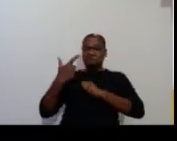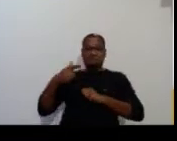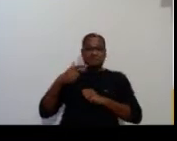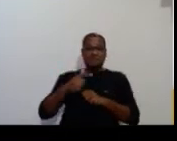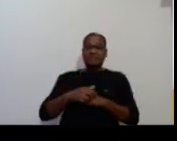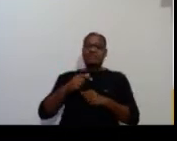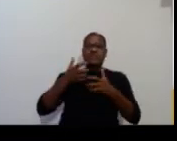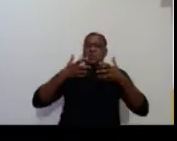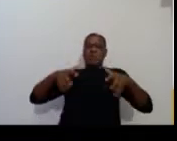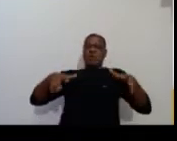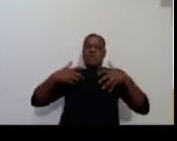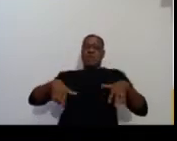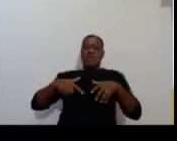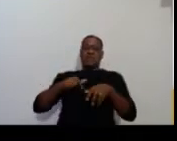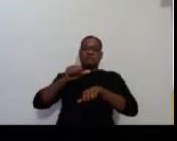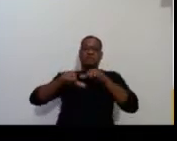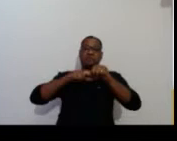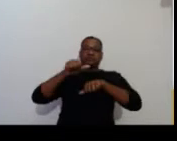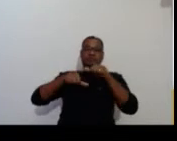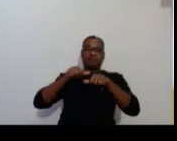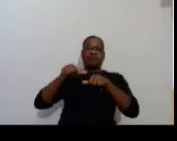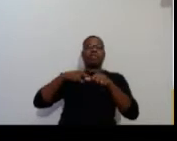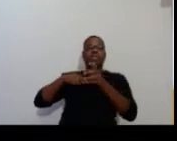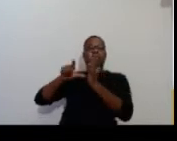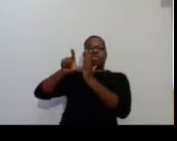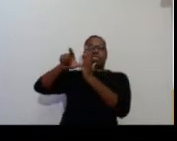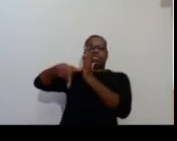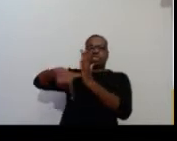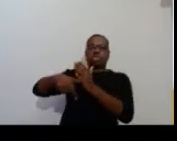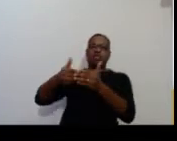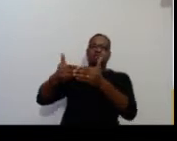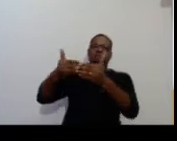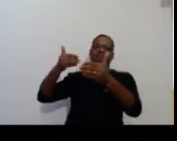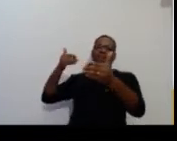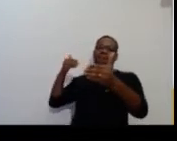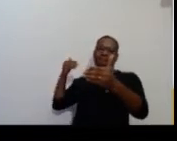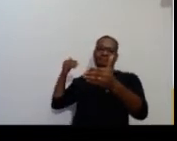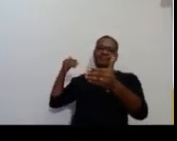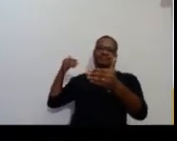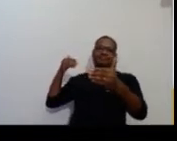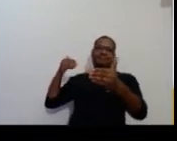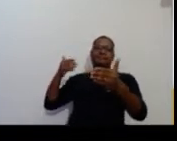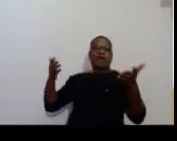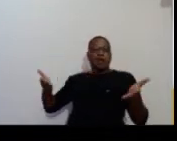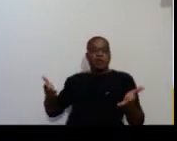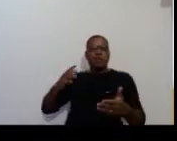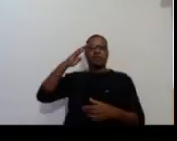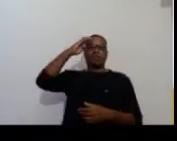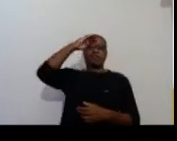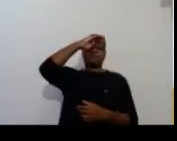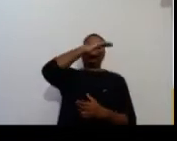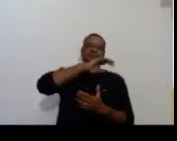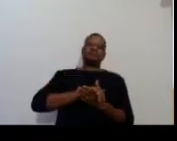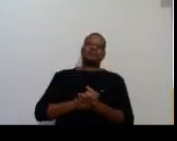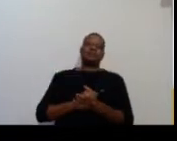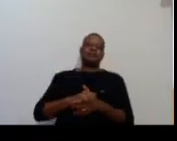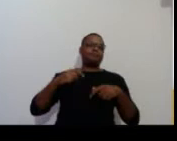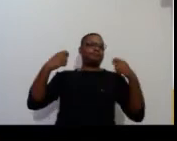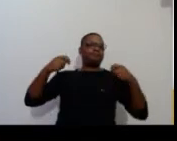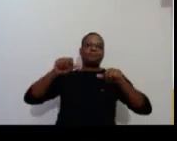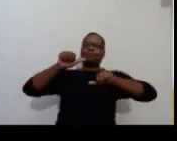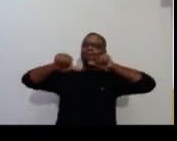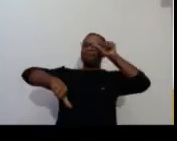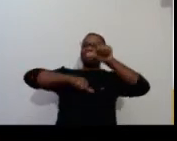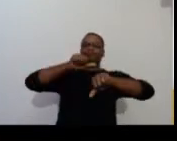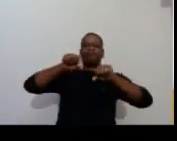não querem mudar, ficam para trás. Porque nós estamos nessa era da mudança da complexidade. Nós precisamos romper esses